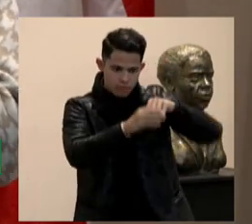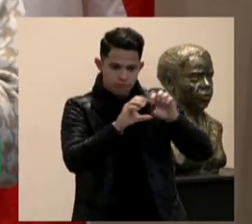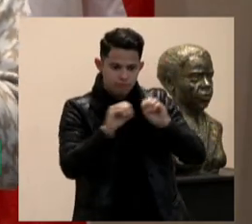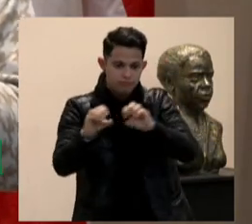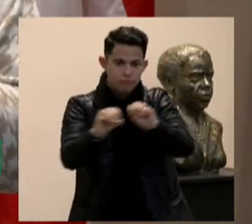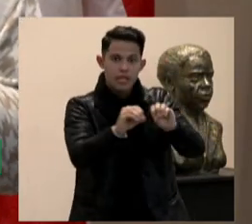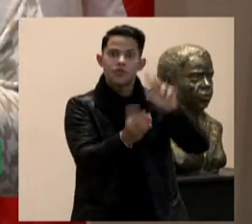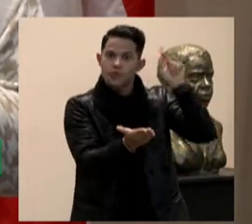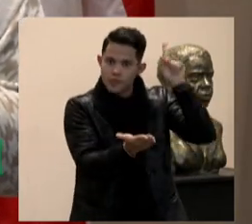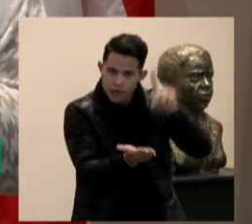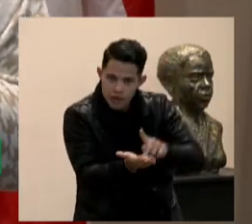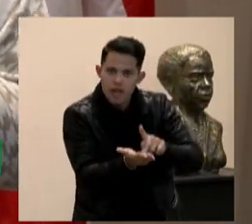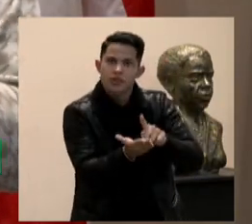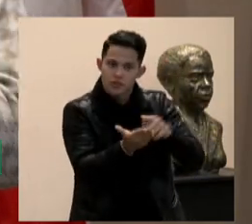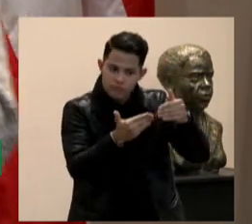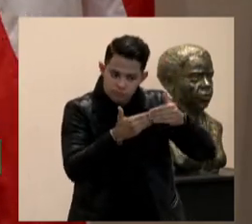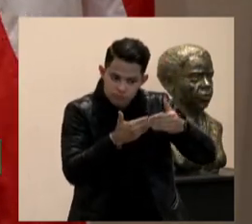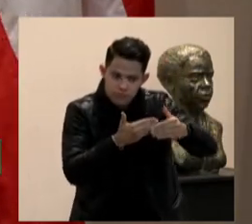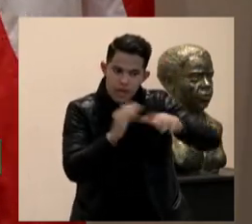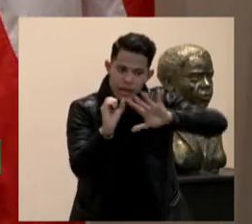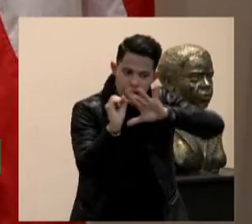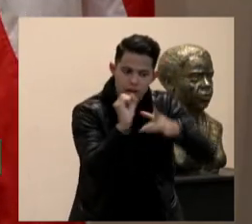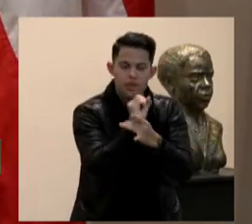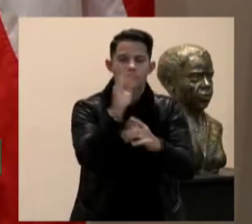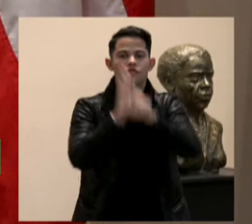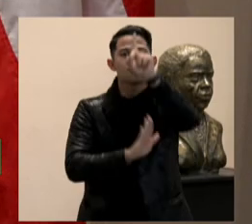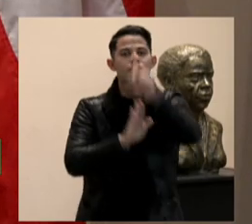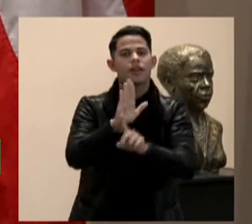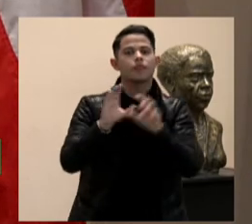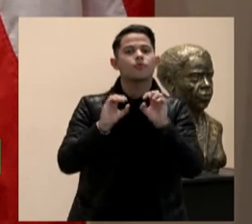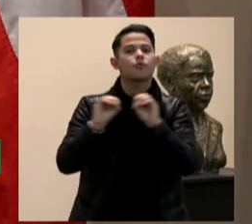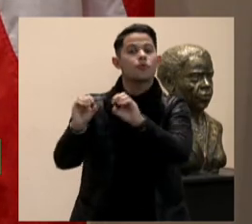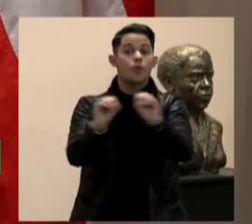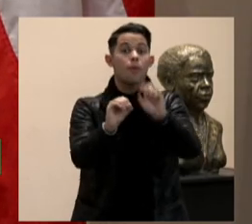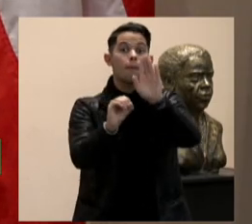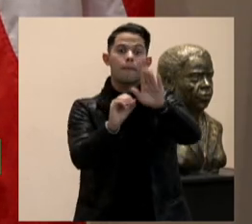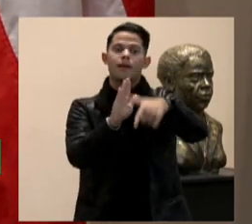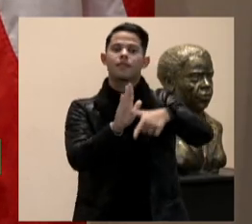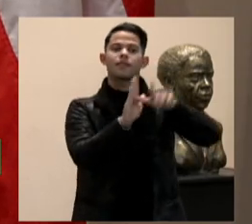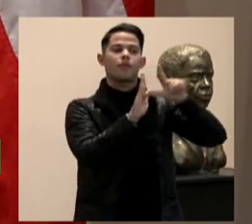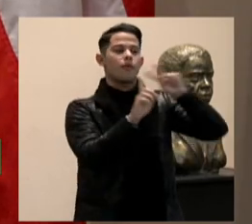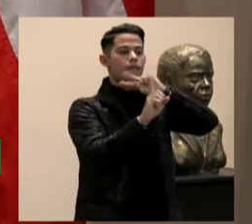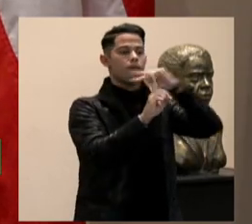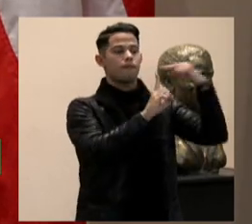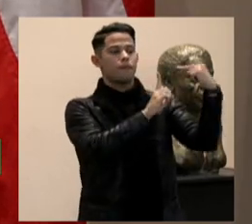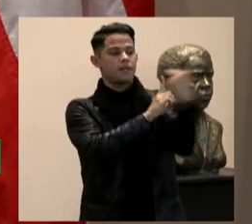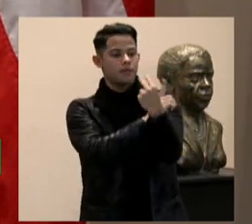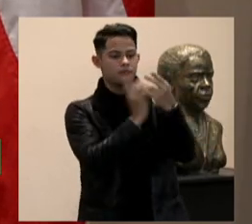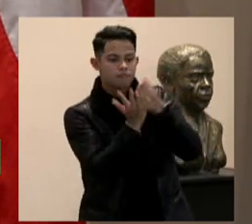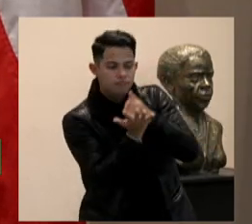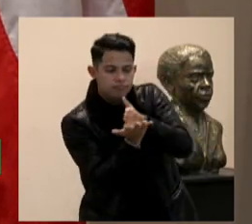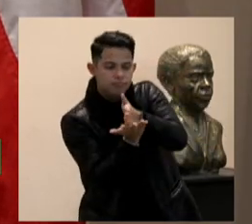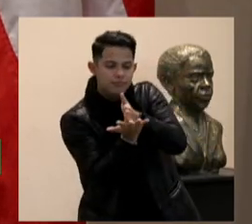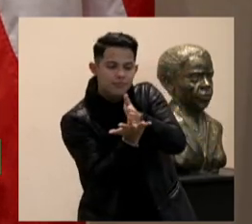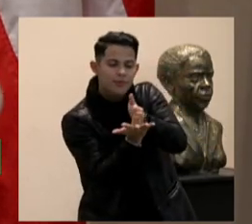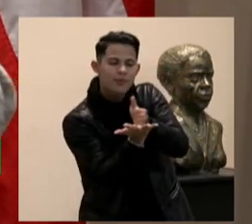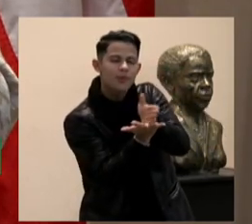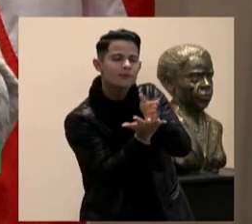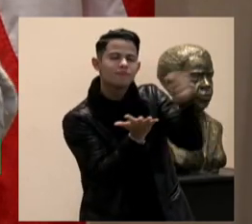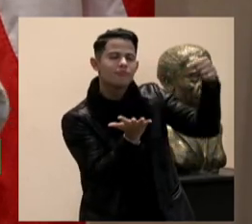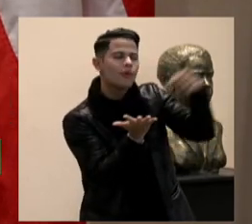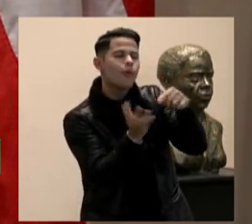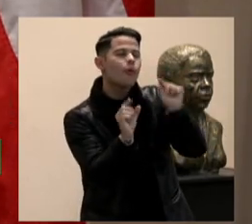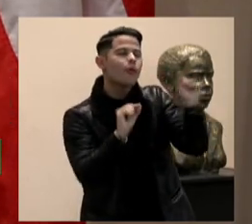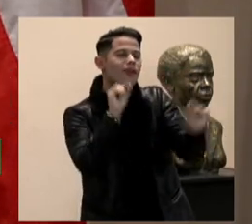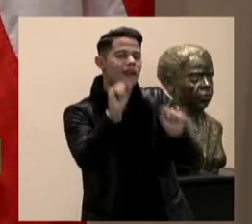o direito à educação a partir de uma perspectiva interseccional, a partir da relação entre